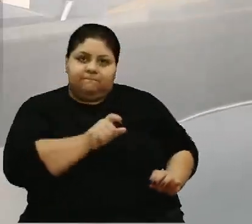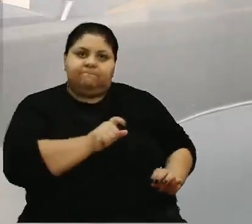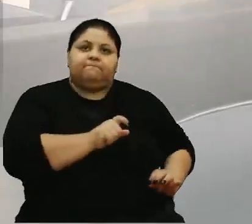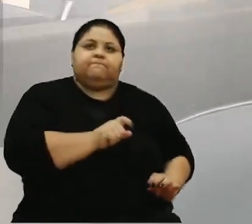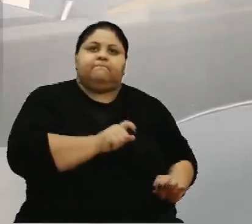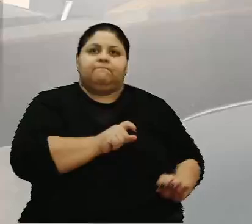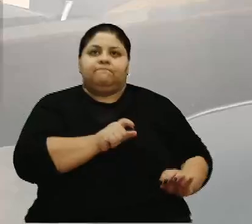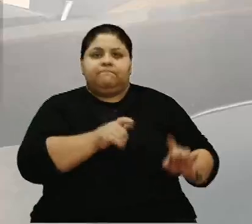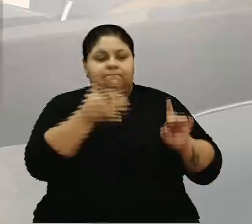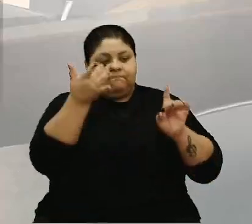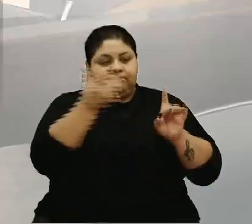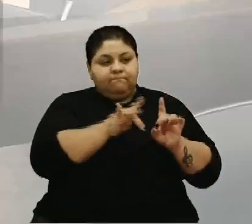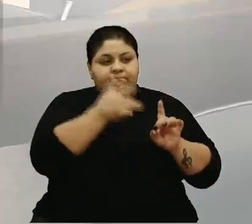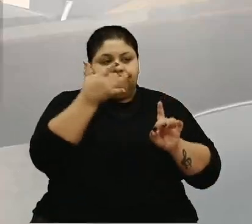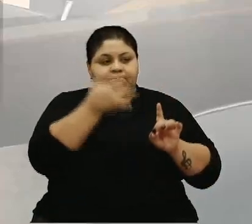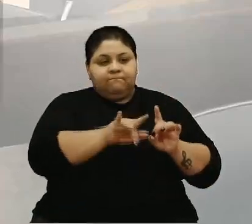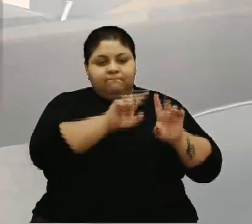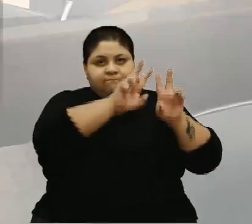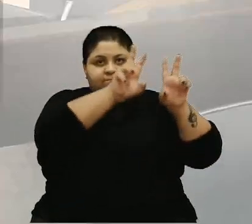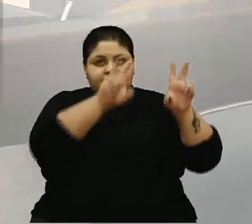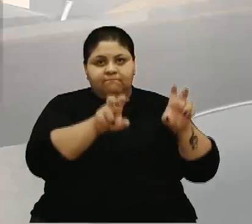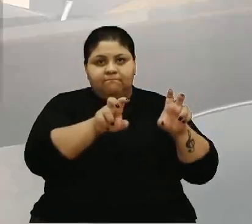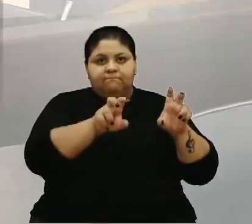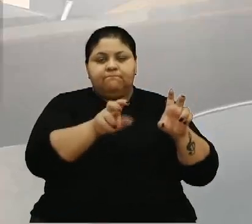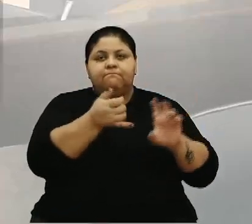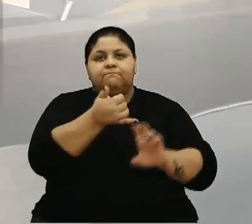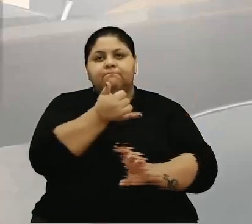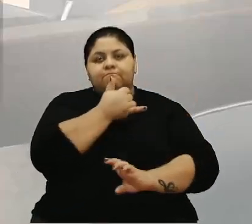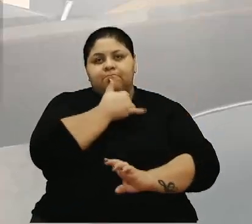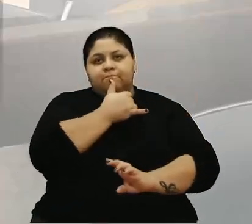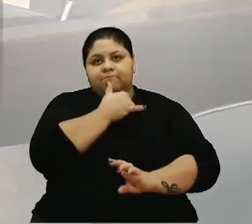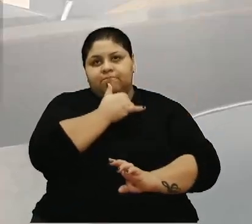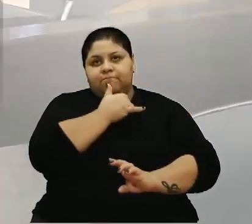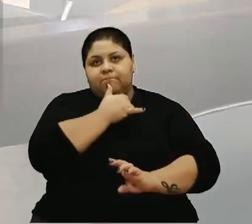vítima deste assunto infeliz que é